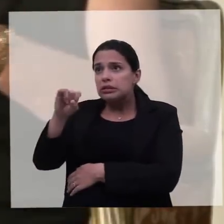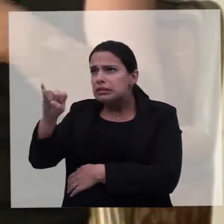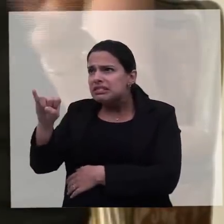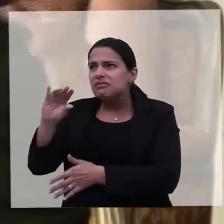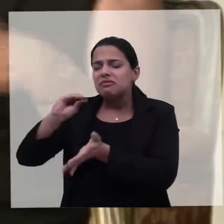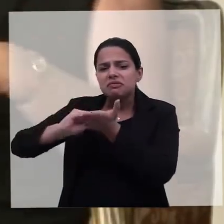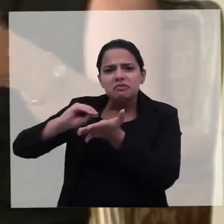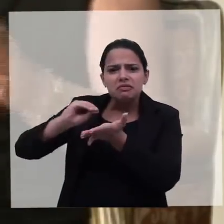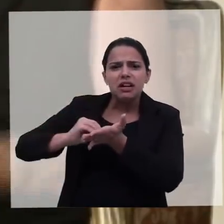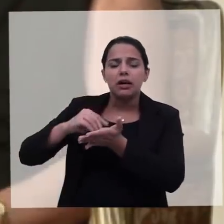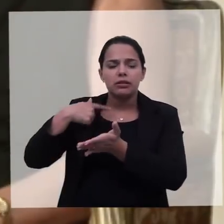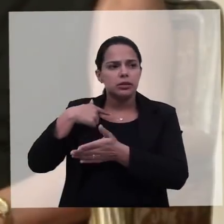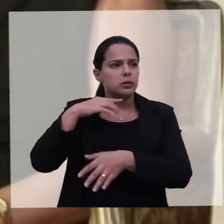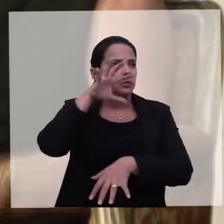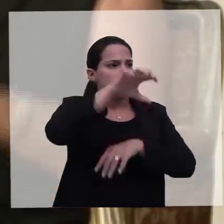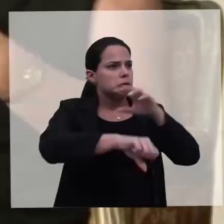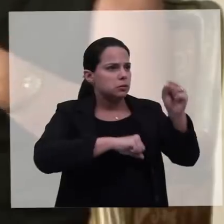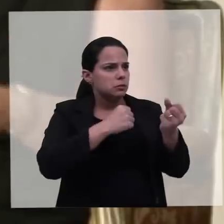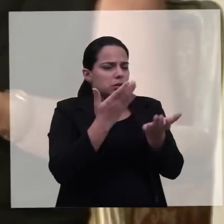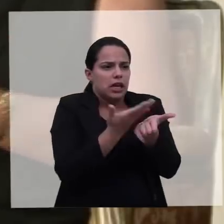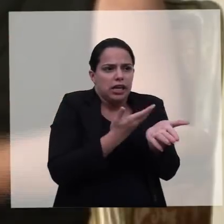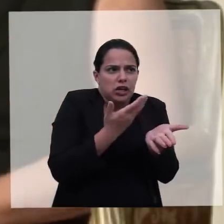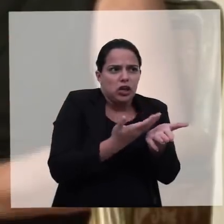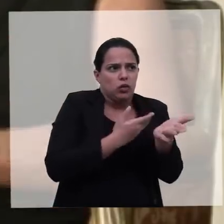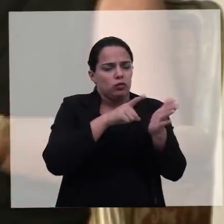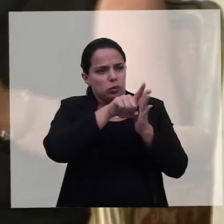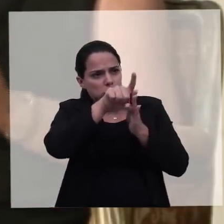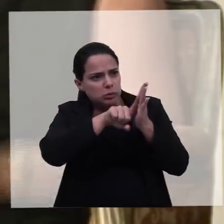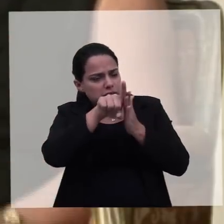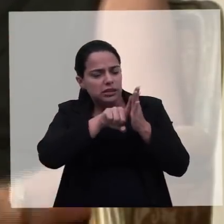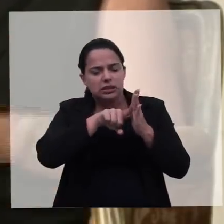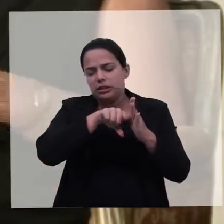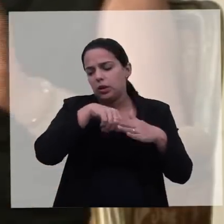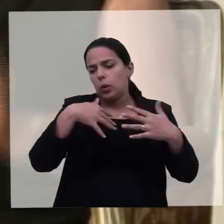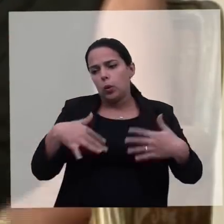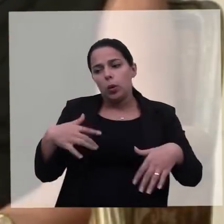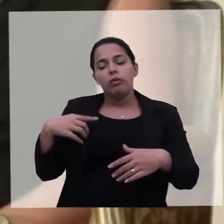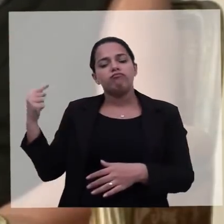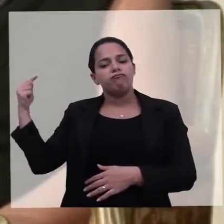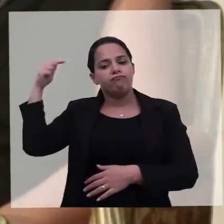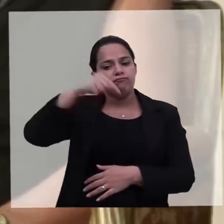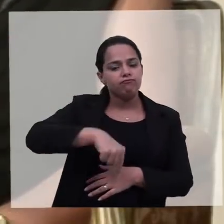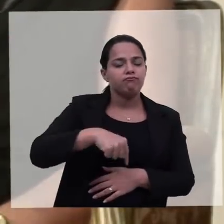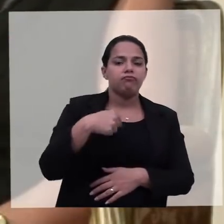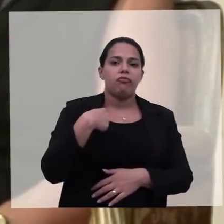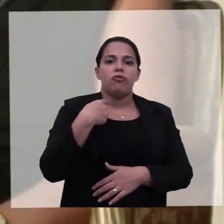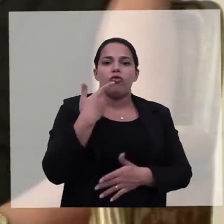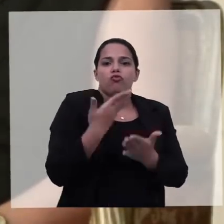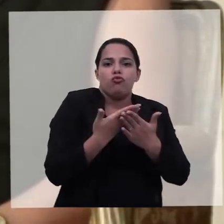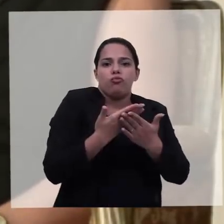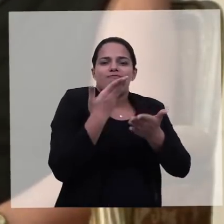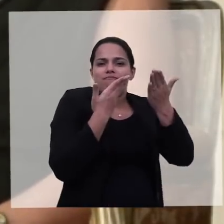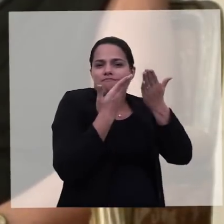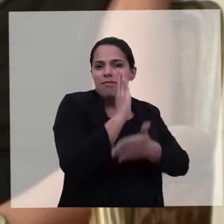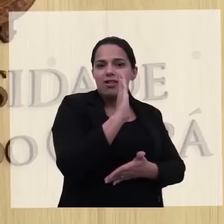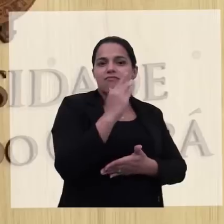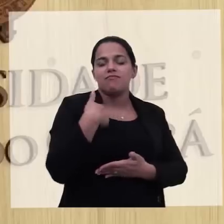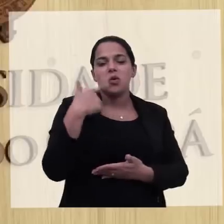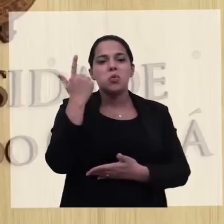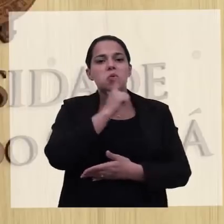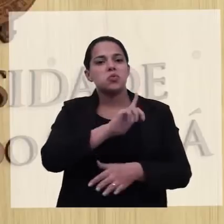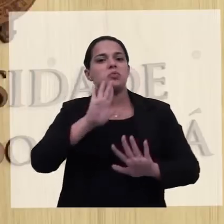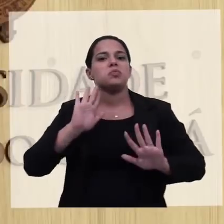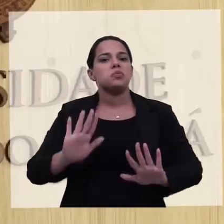gente pegando um livro, um canto, outro, e estudamos e viemos e tivemos sucesso, graças a Deus.